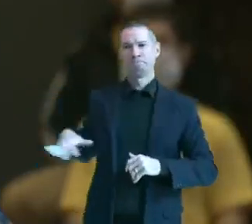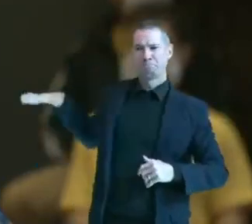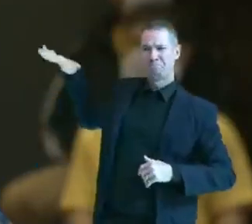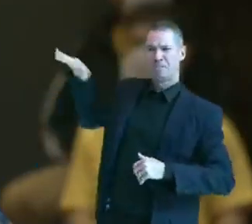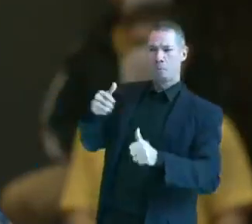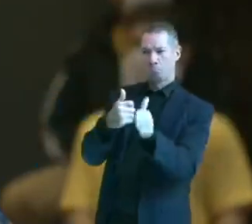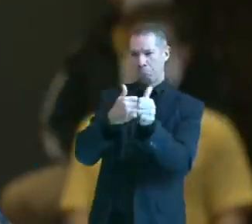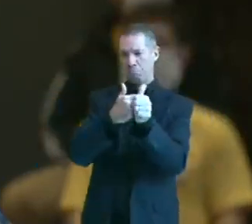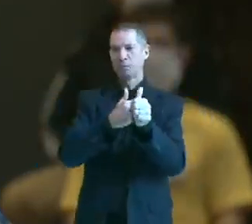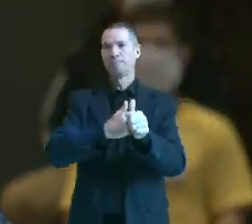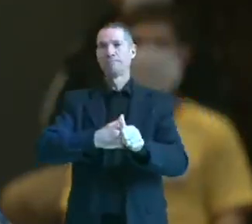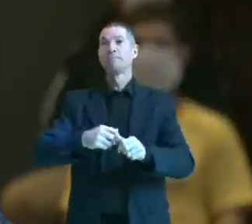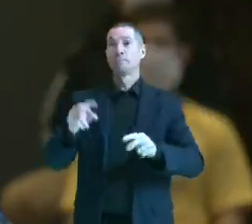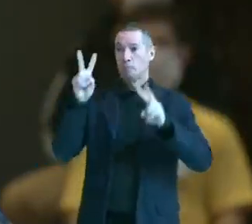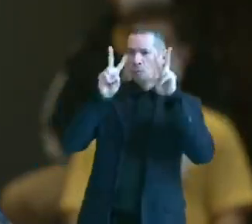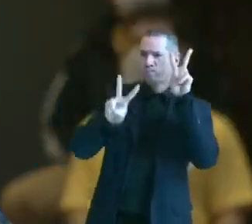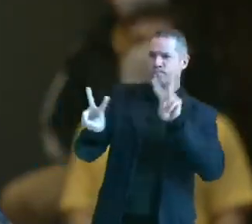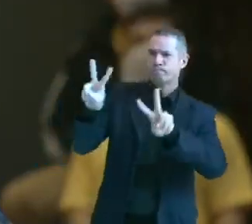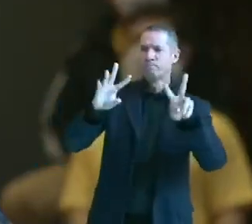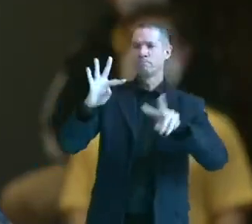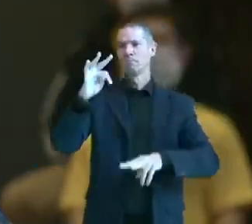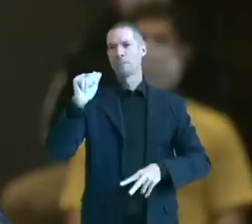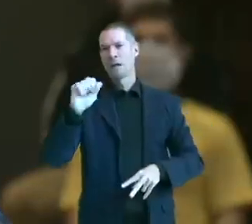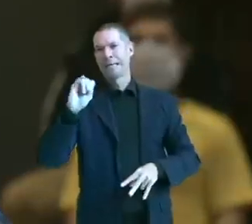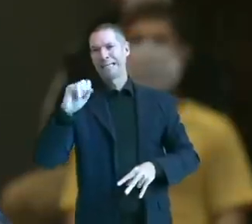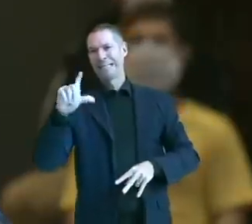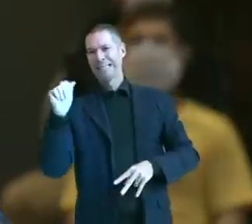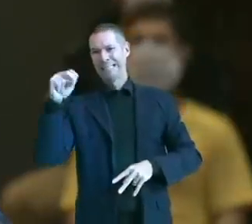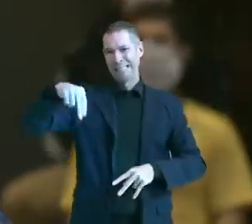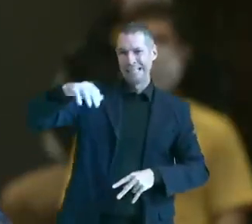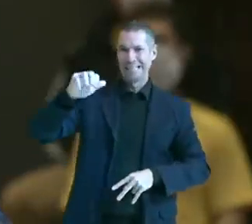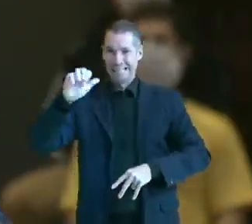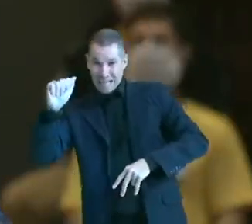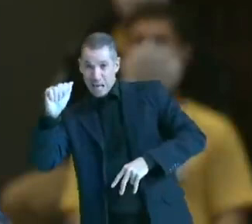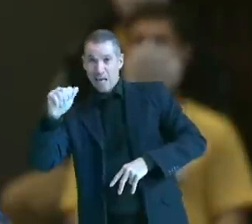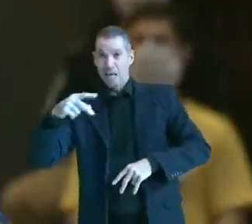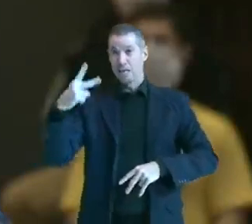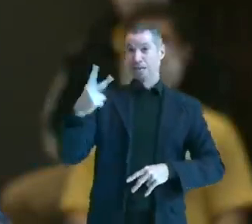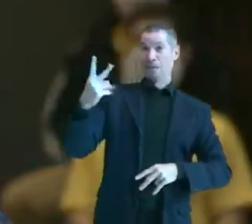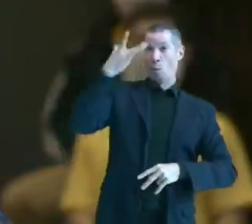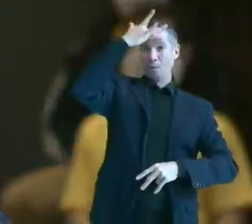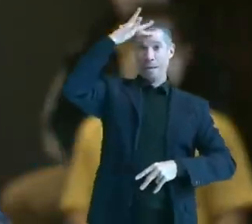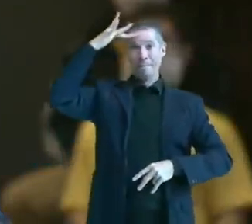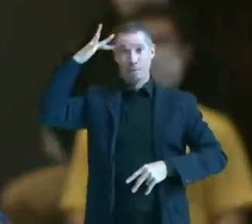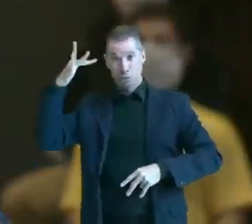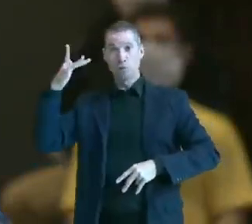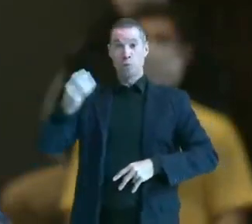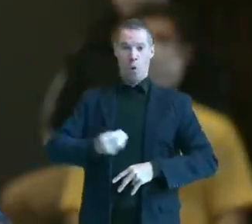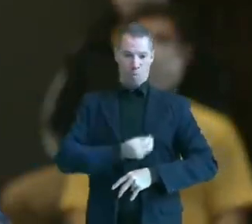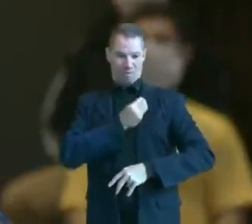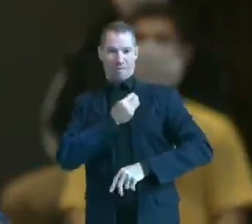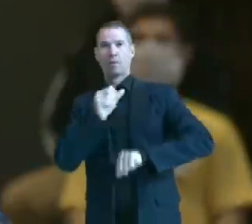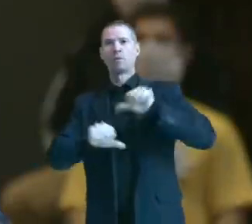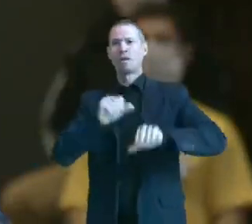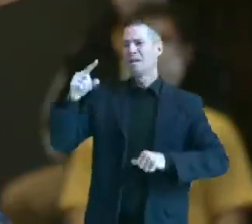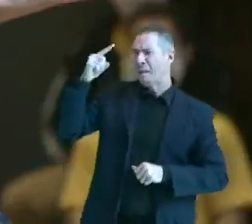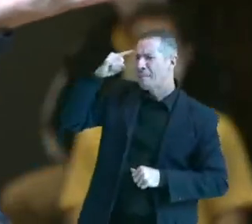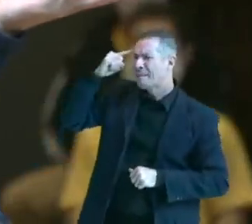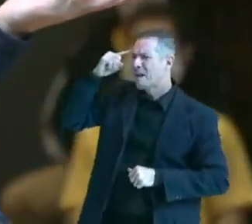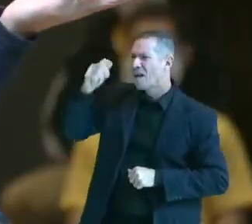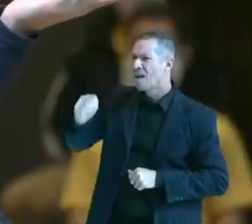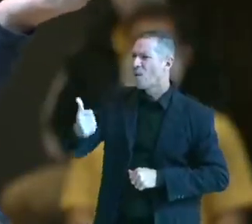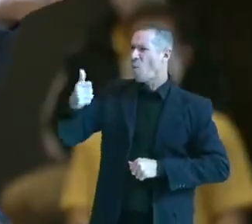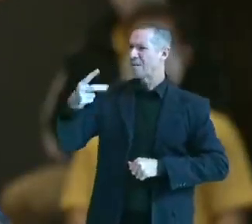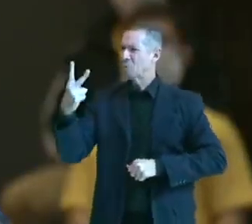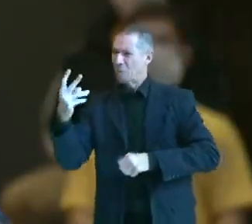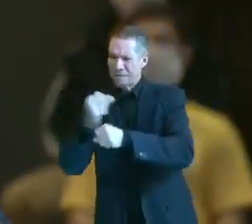vocês viram o depoimento da Tailana. A Tailana é o nosso segundo fruto. Aí você pensa assim, quase 2 anos